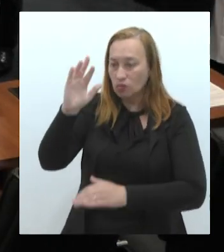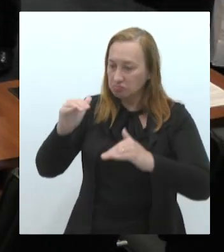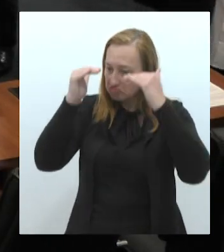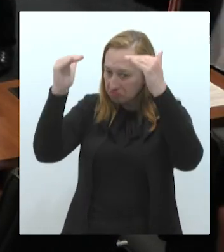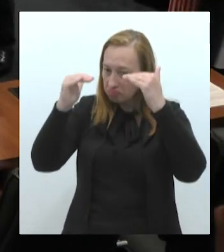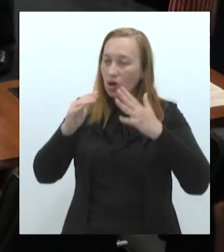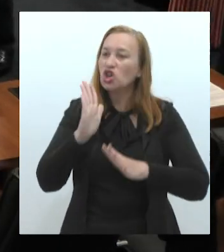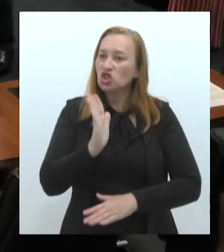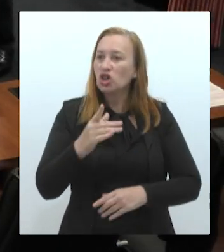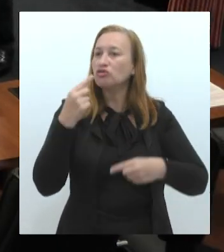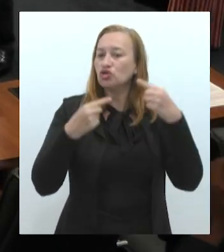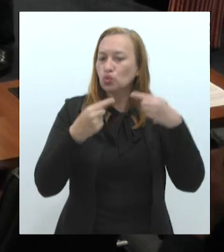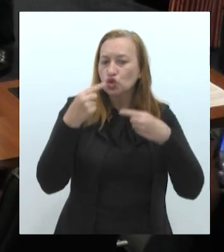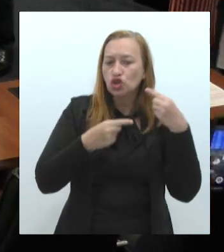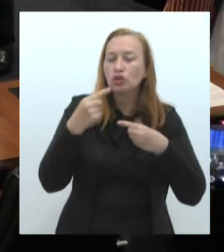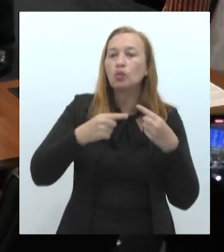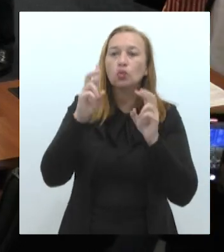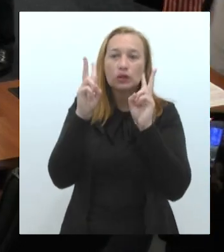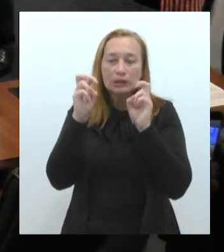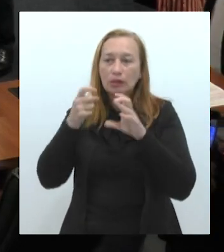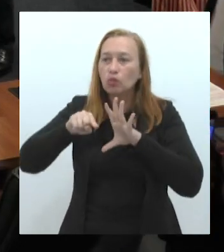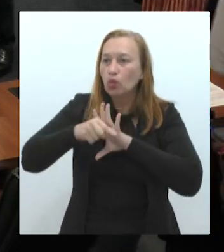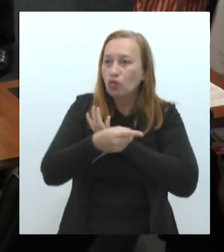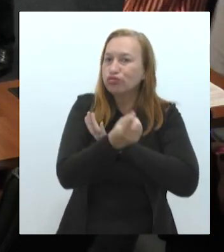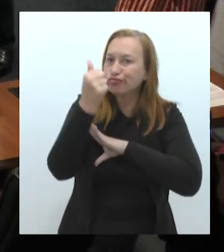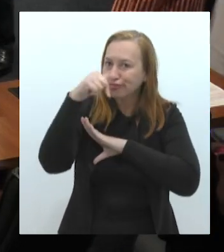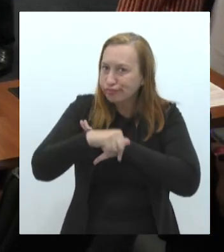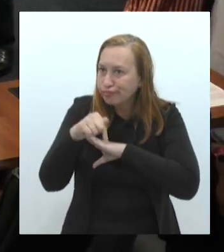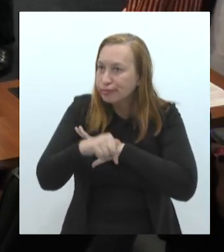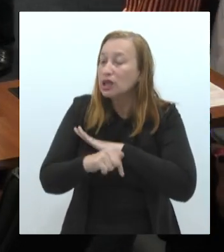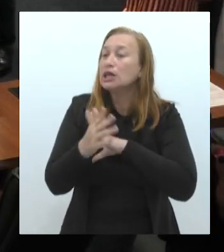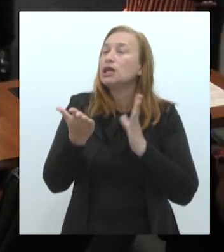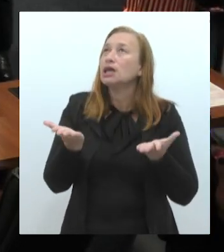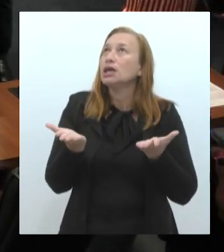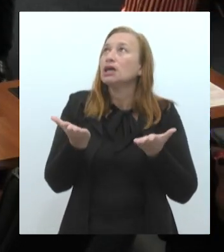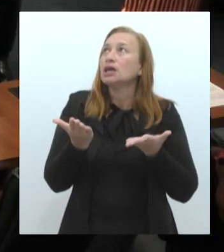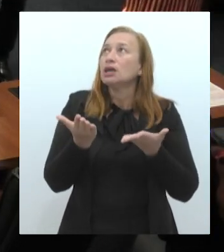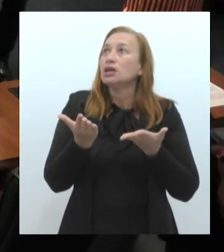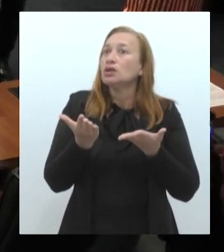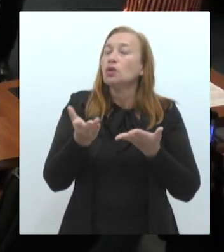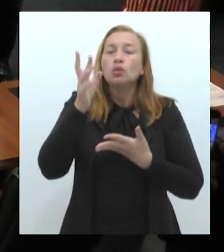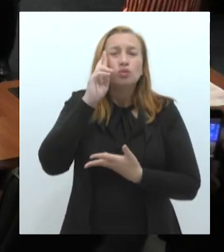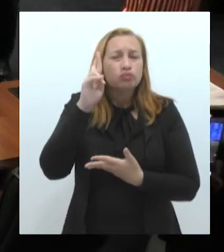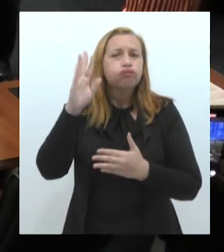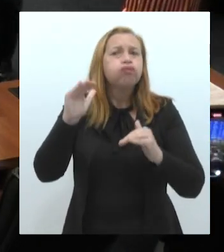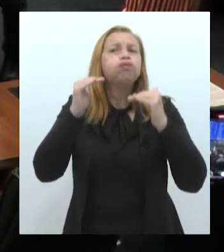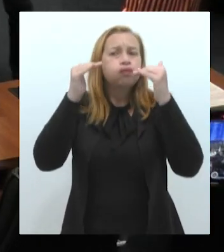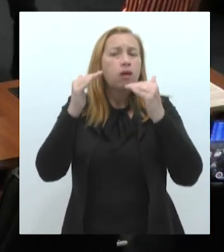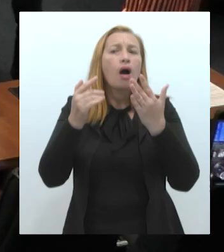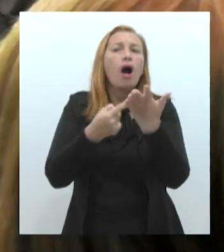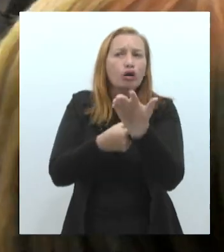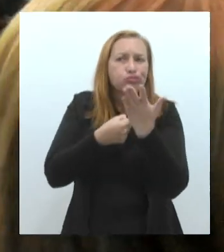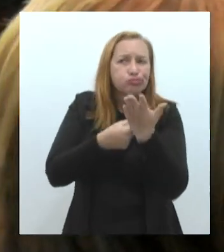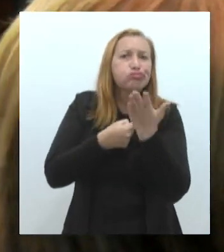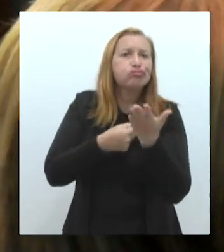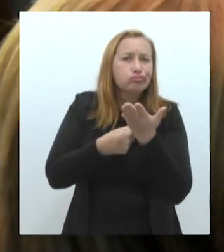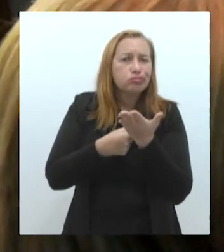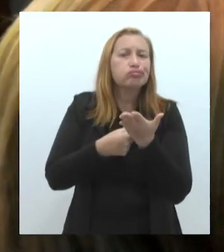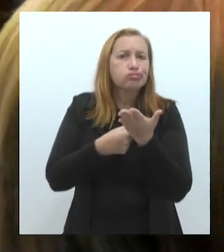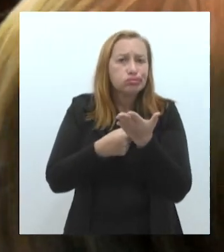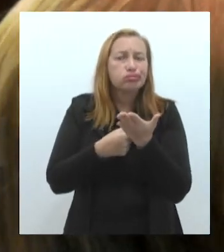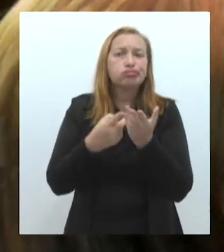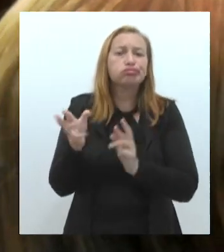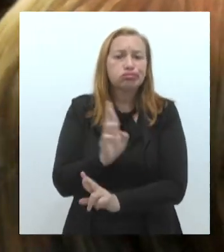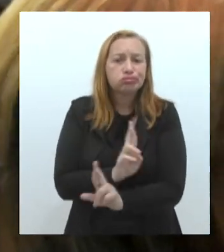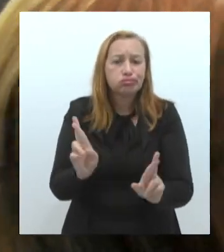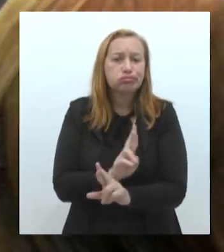gente já discutiu esse tema profundamente aqui, inclusive Vossa Excelência ajudou muito, né, em